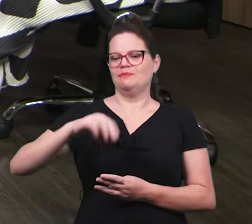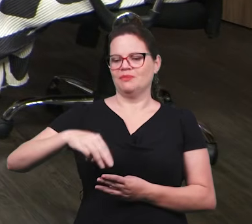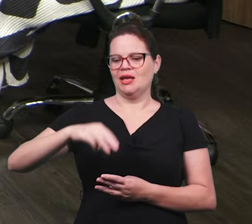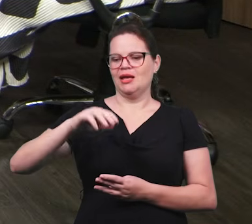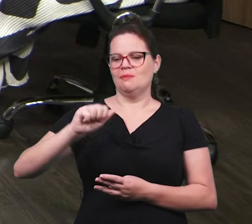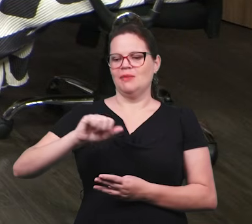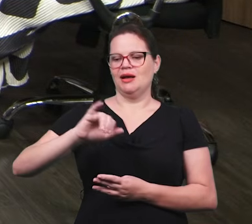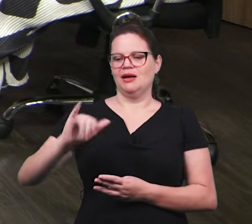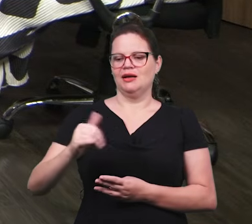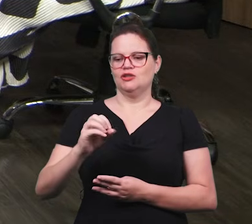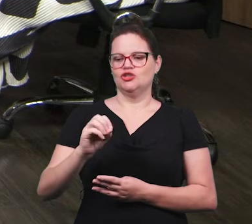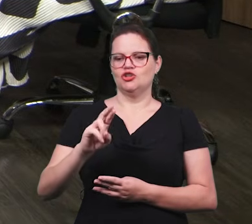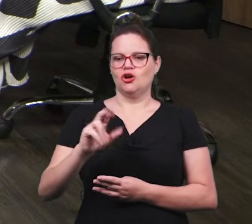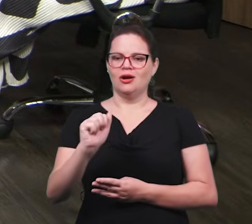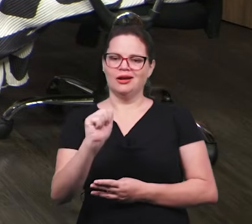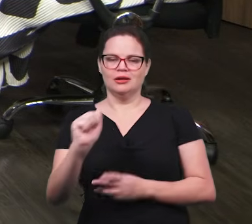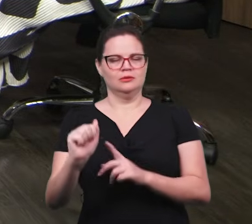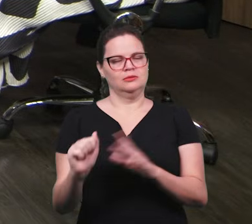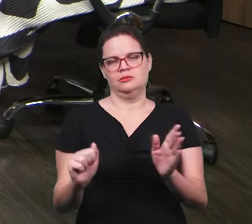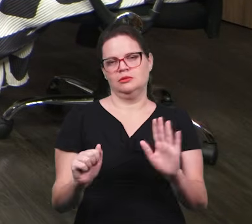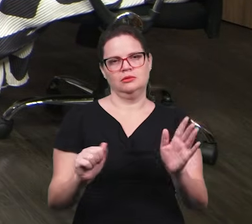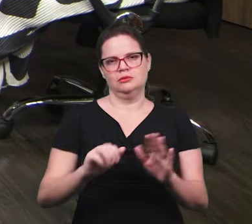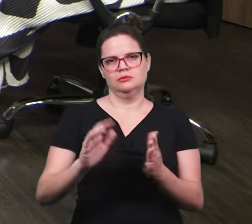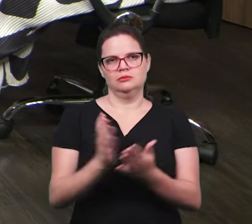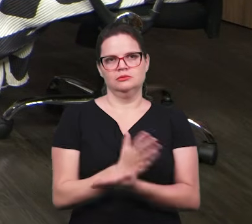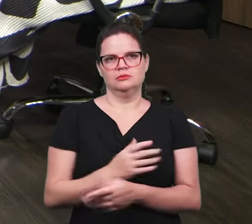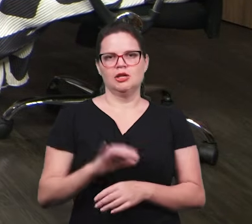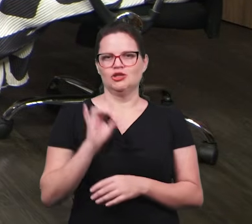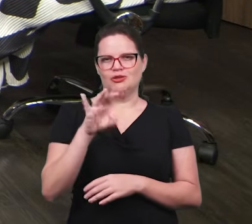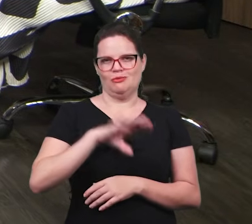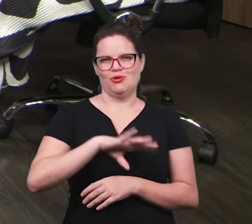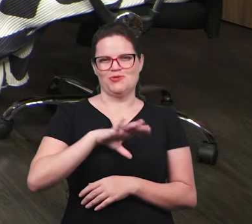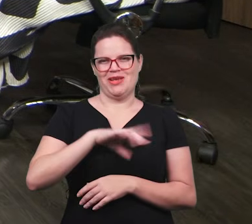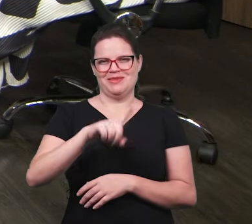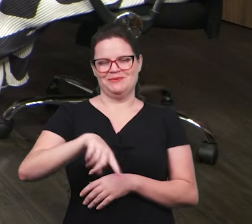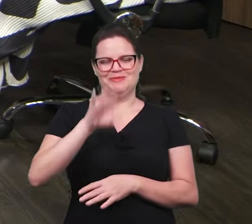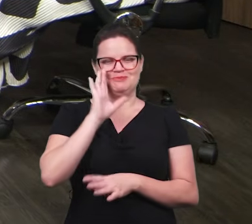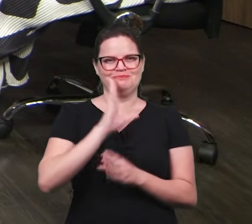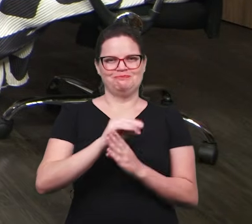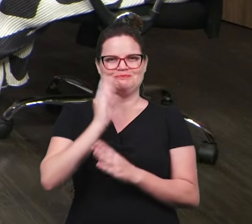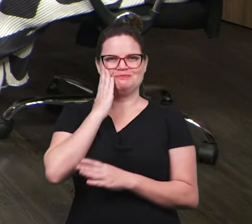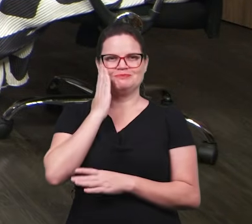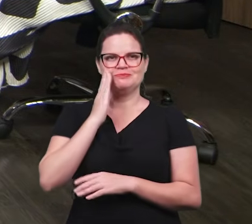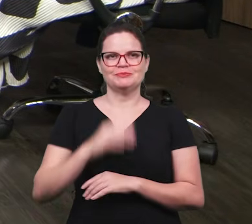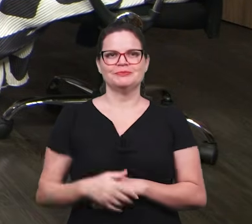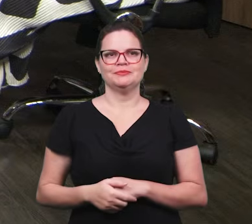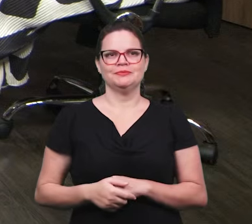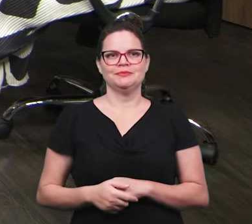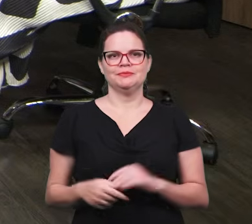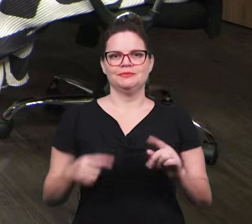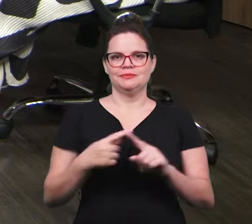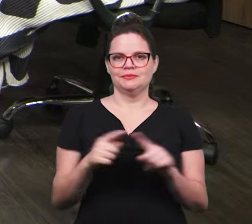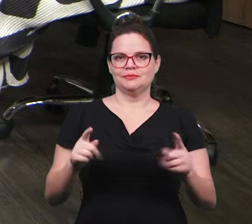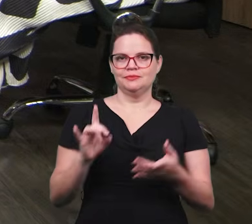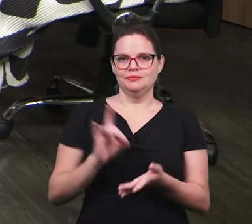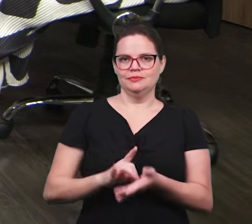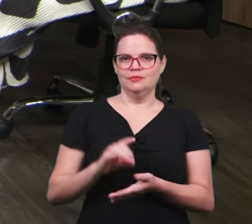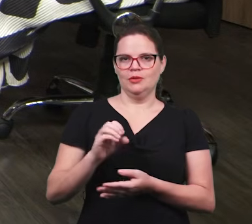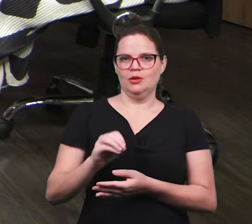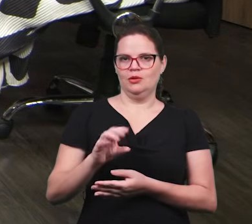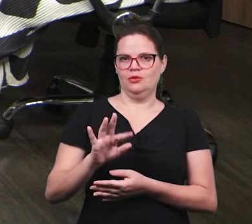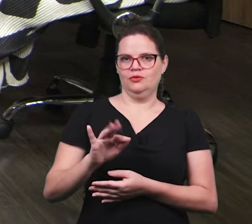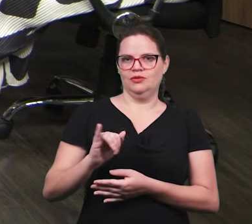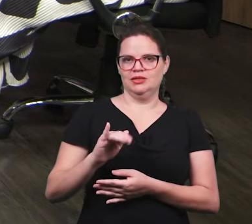capitão. Major. Agora, só que um pouquinho de aula de português para aqueles que... Agora, a expressão oficial